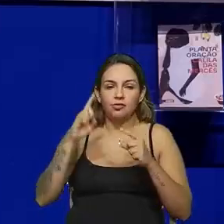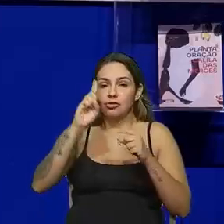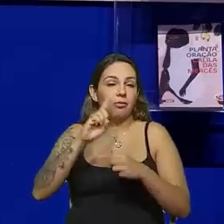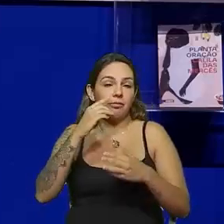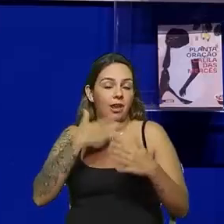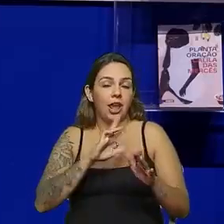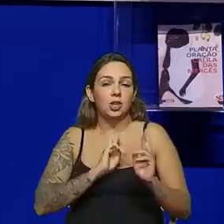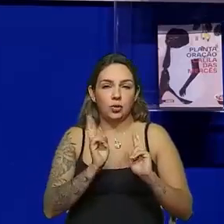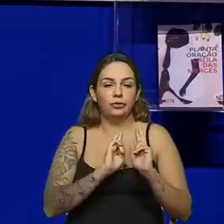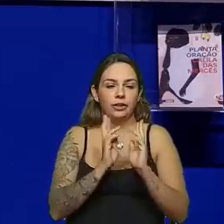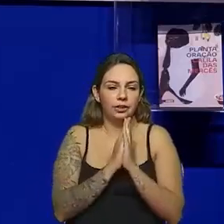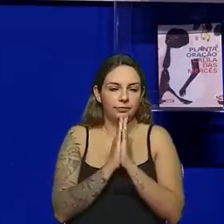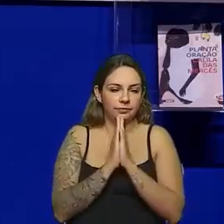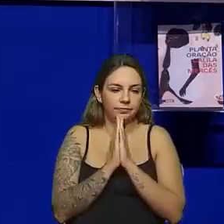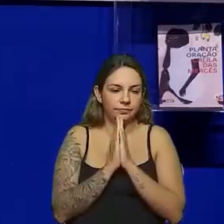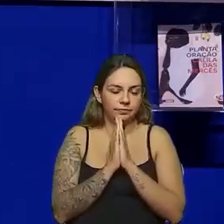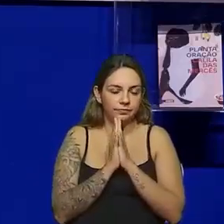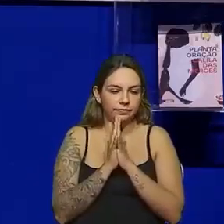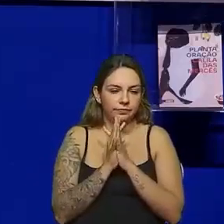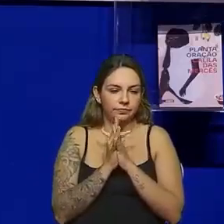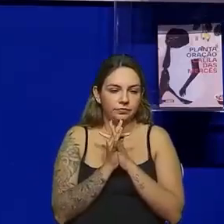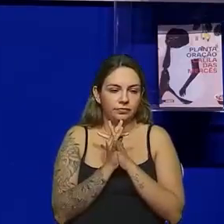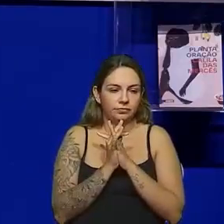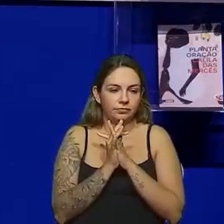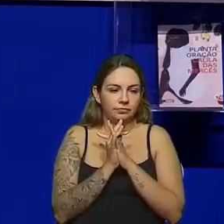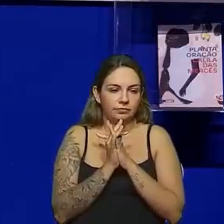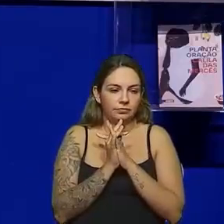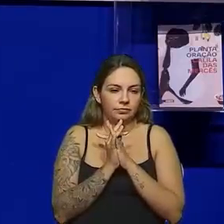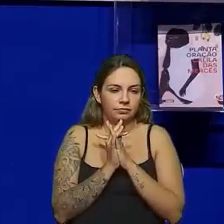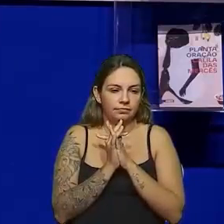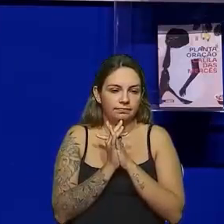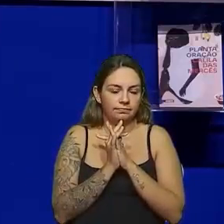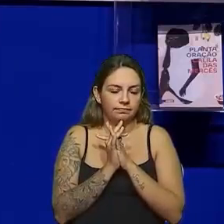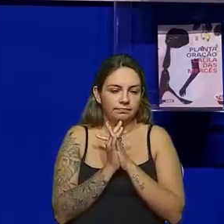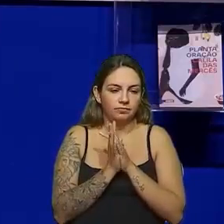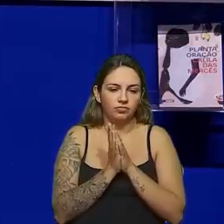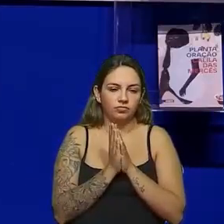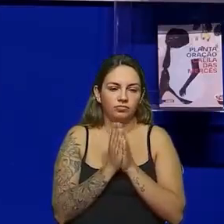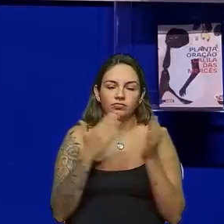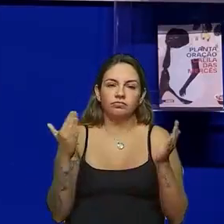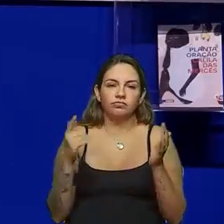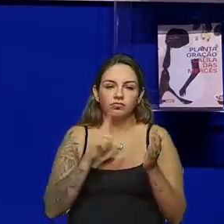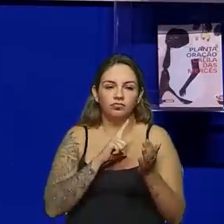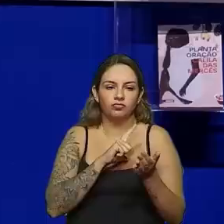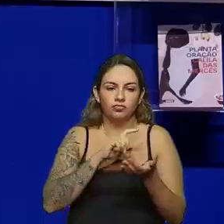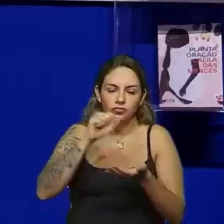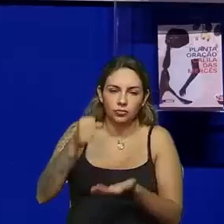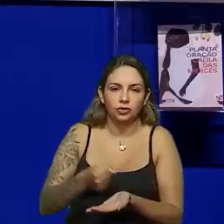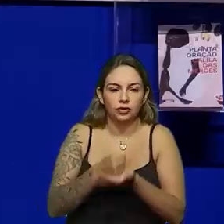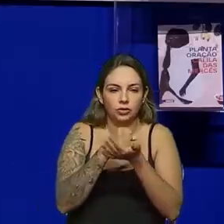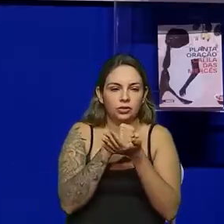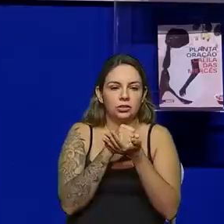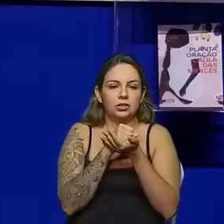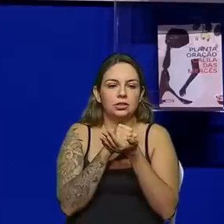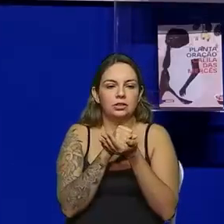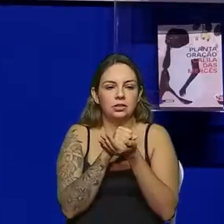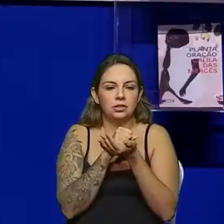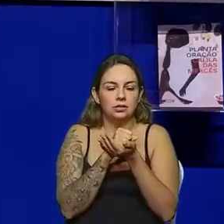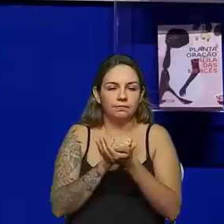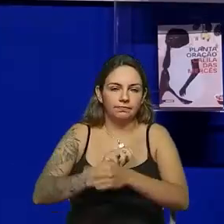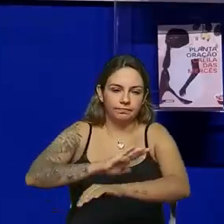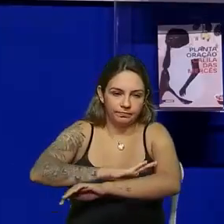direito brasileiro é a grande máquina de sustentação